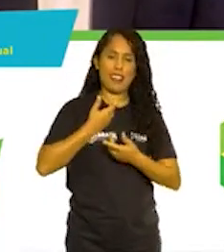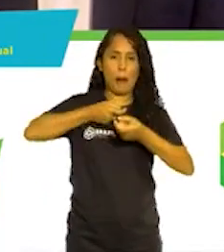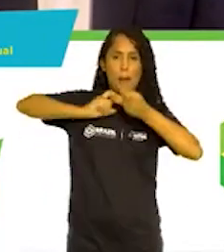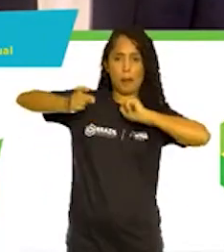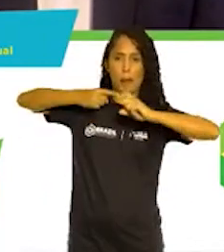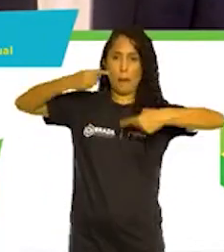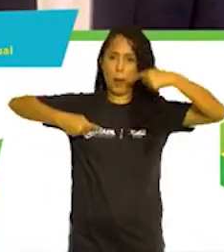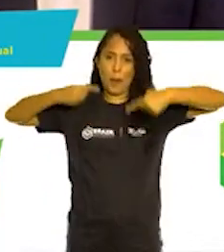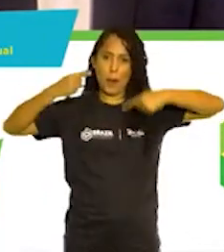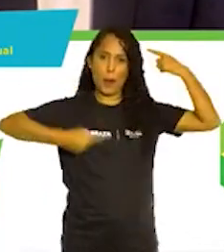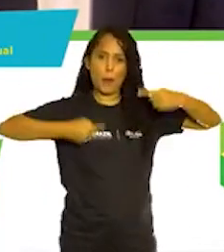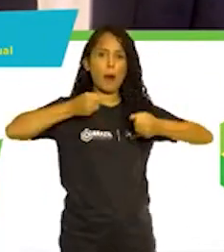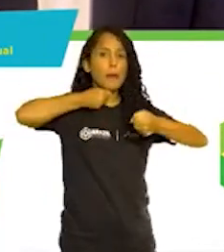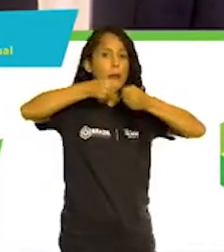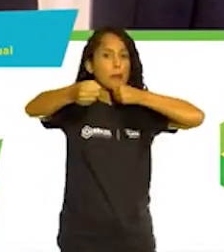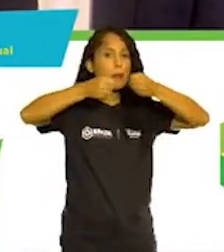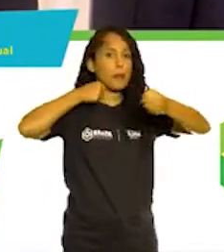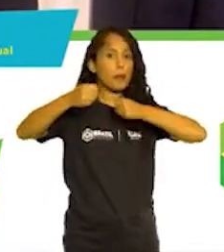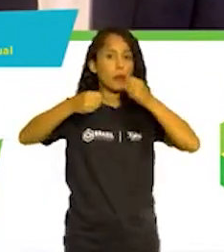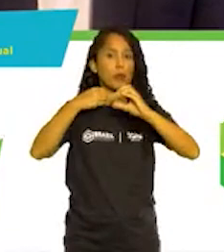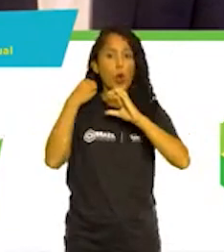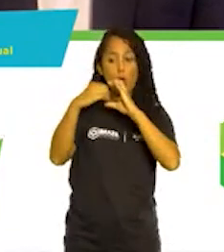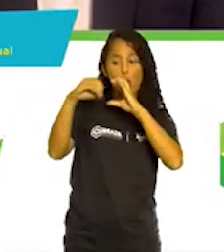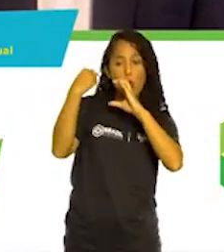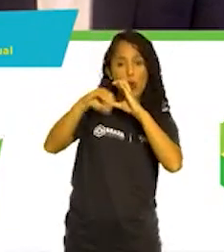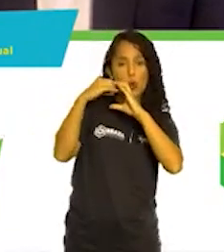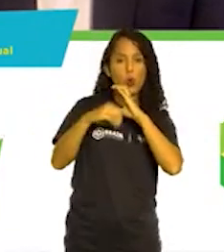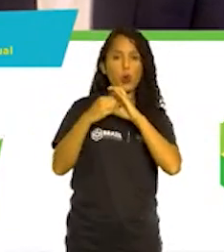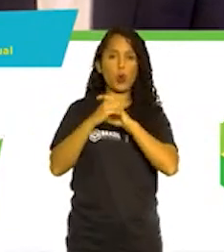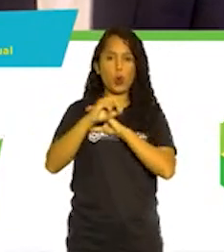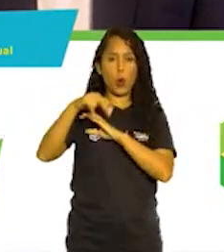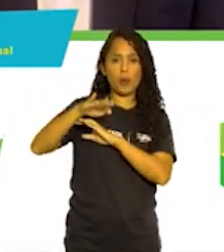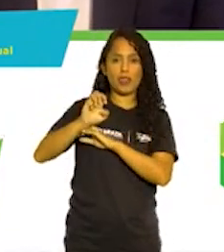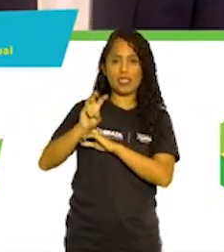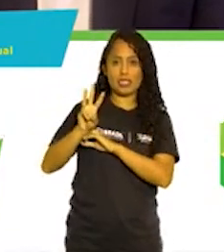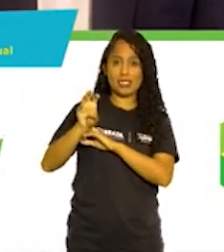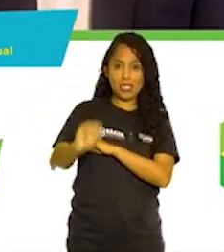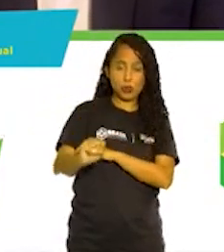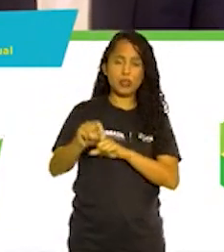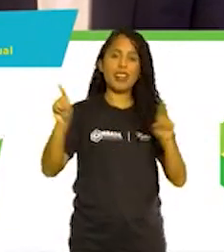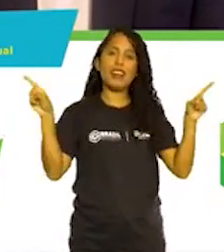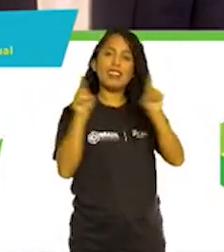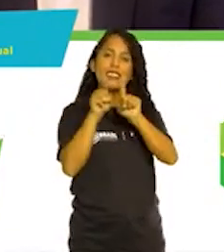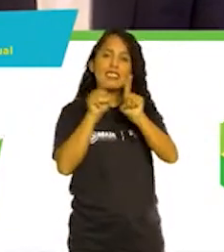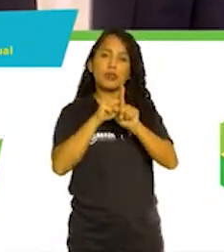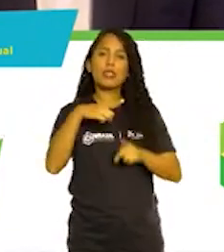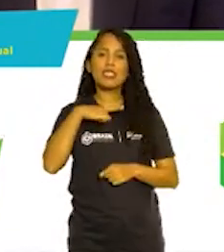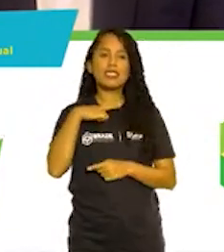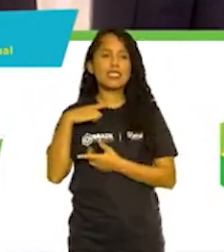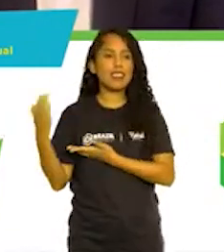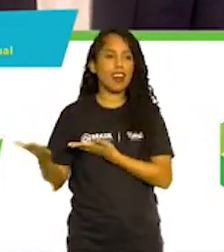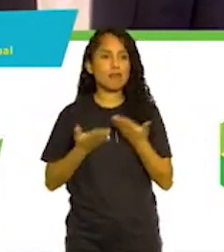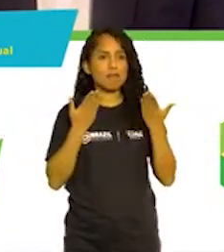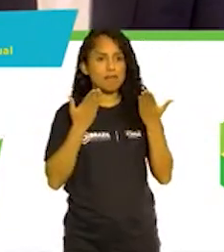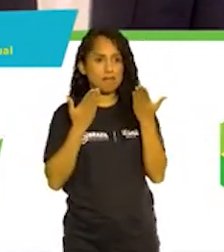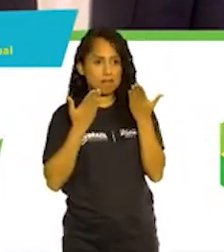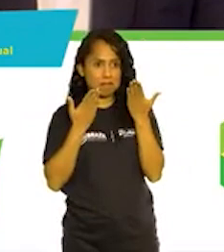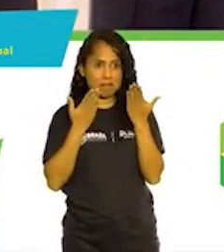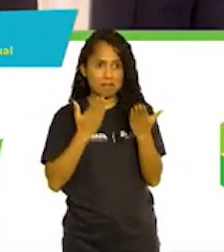nos programas jornalísticos da Globo News, e a Helena Landau, que a gente acompanha há tanto tempo, né,